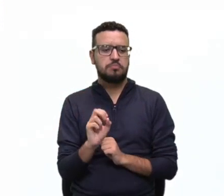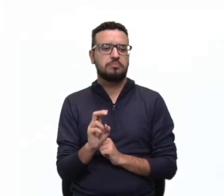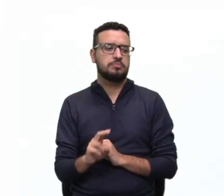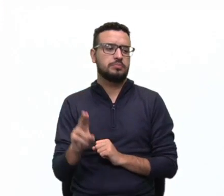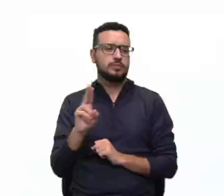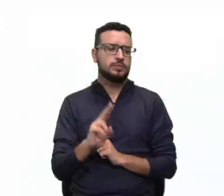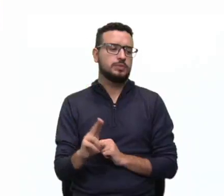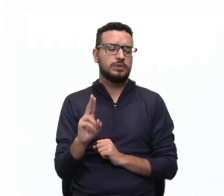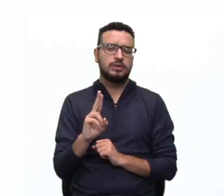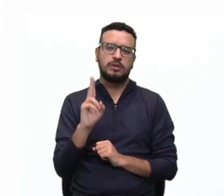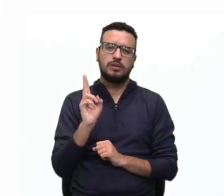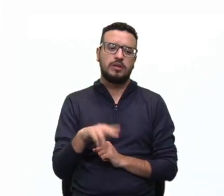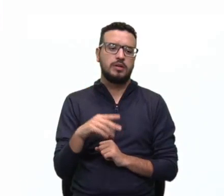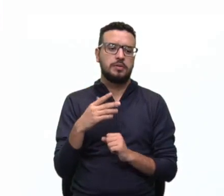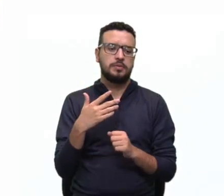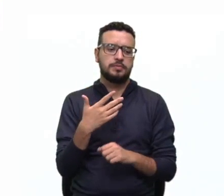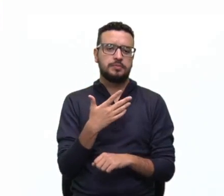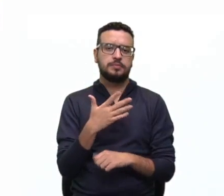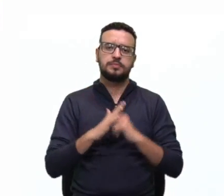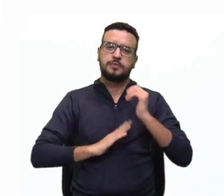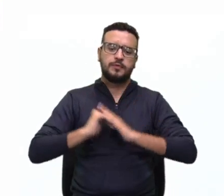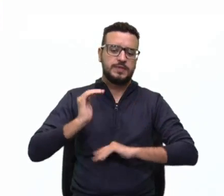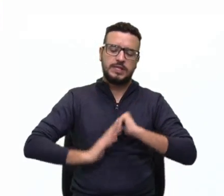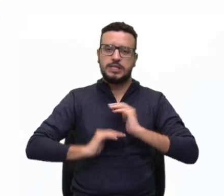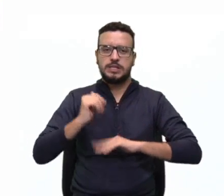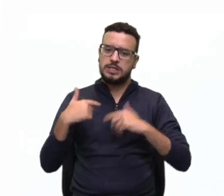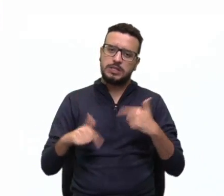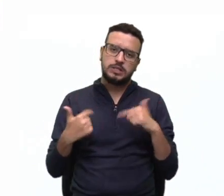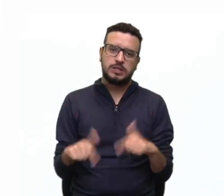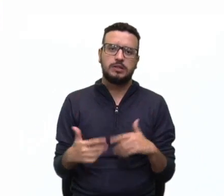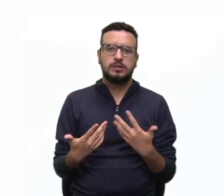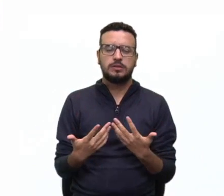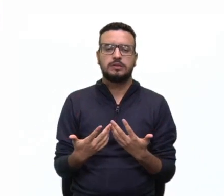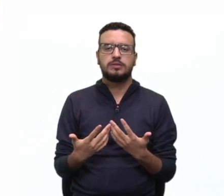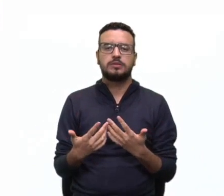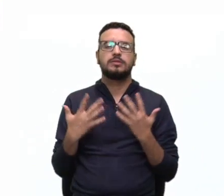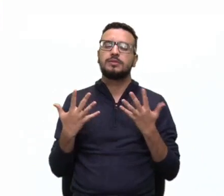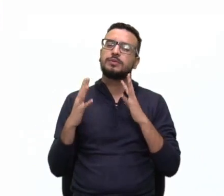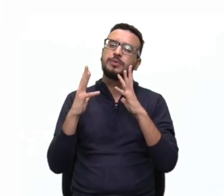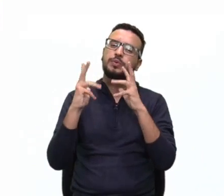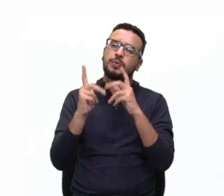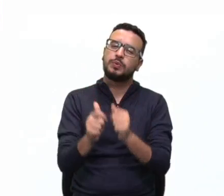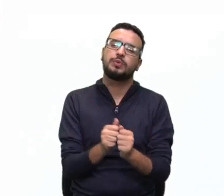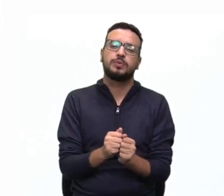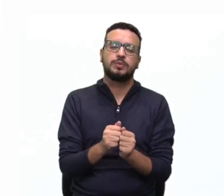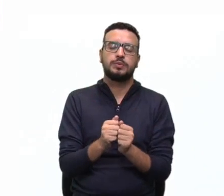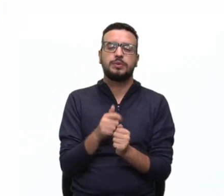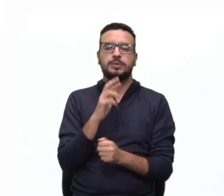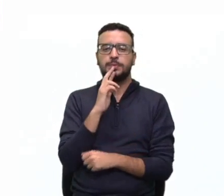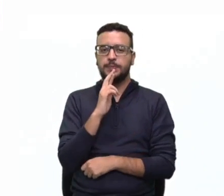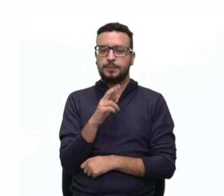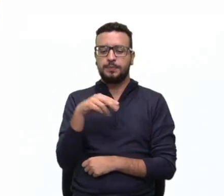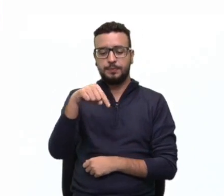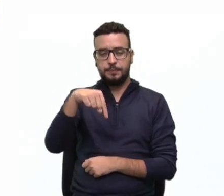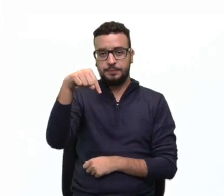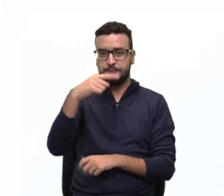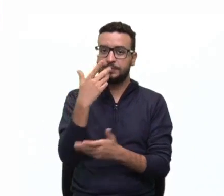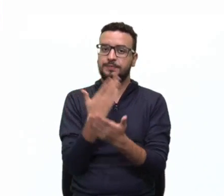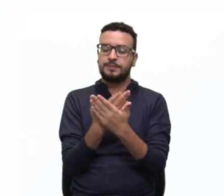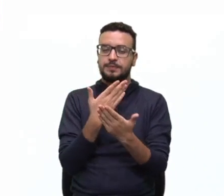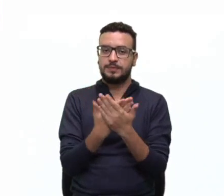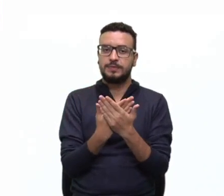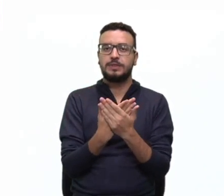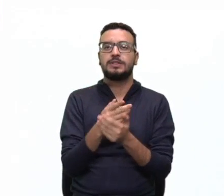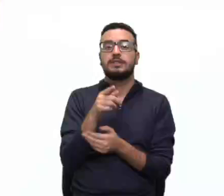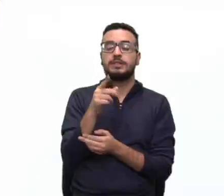meu campo profissional, para o meu campo de atuação? Então, tudo isso eu vou responder durante a teleaula. Você vai